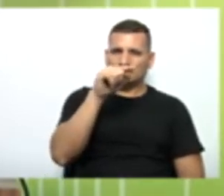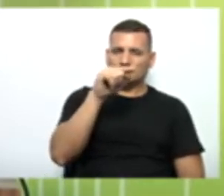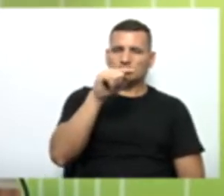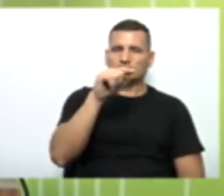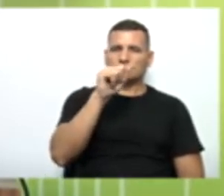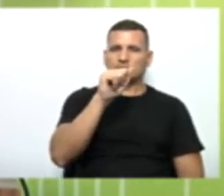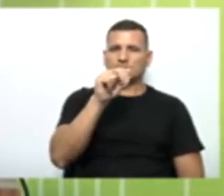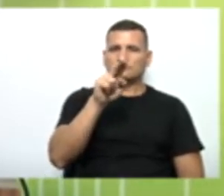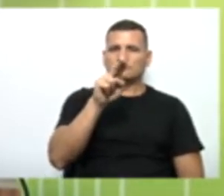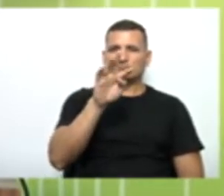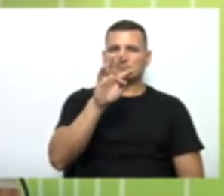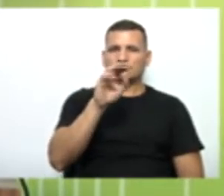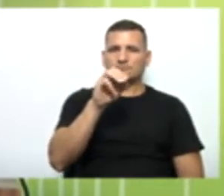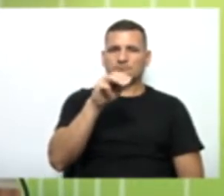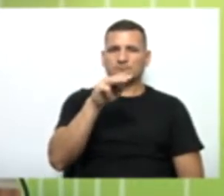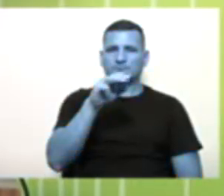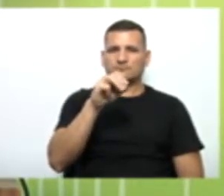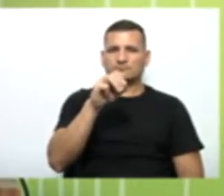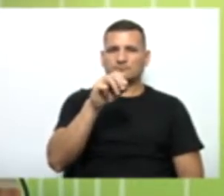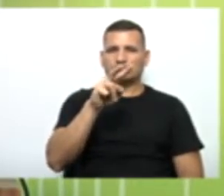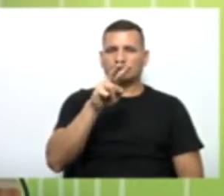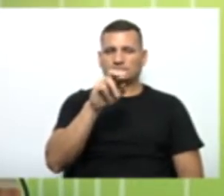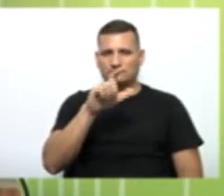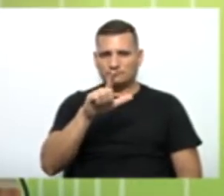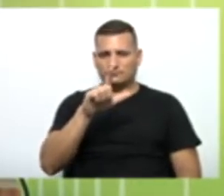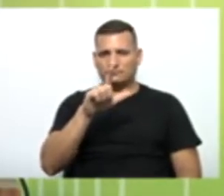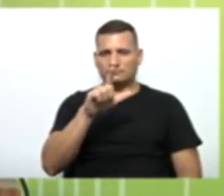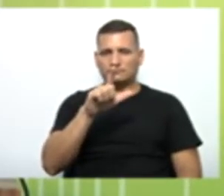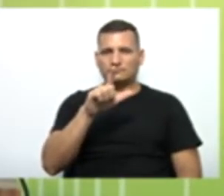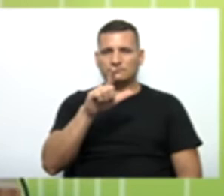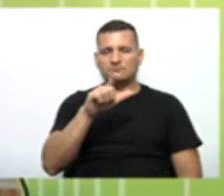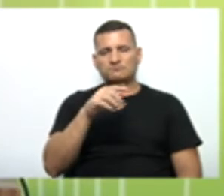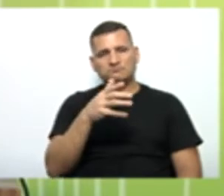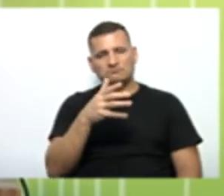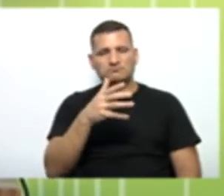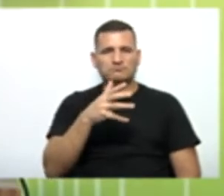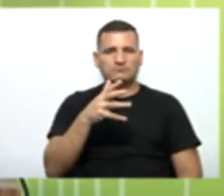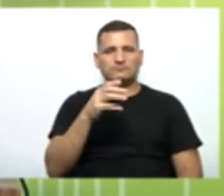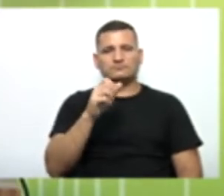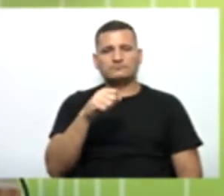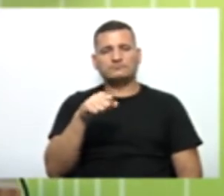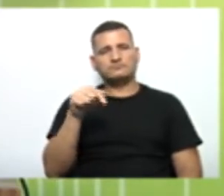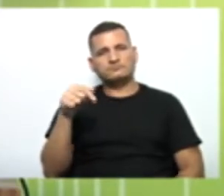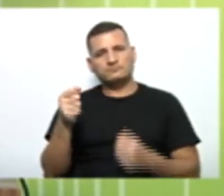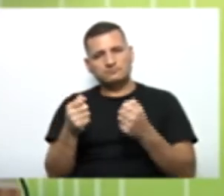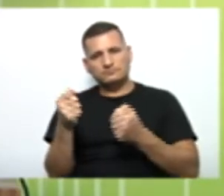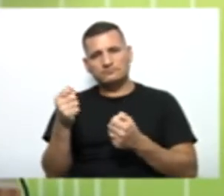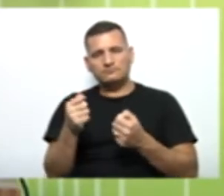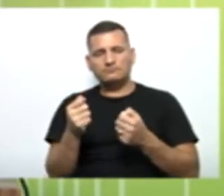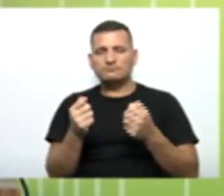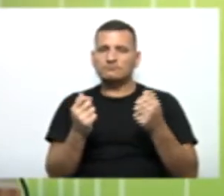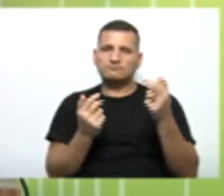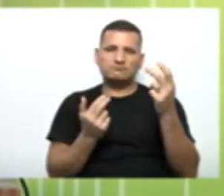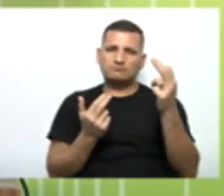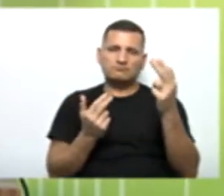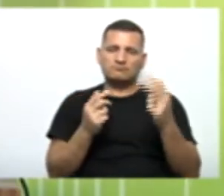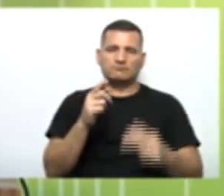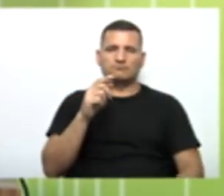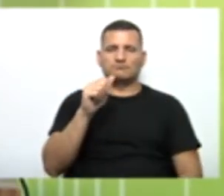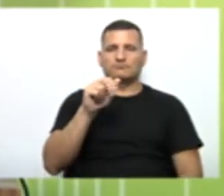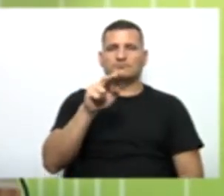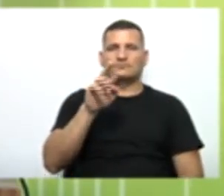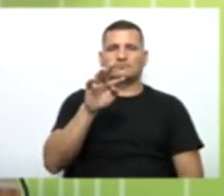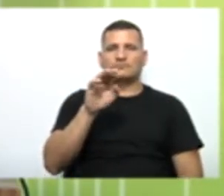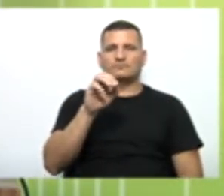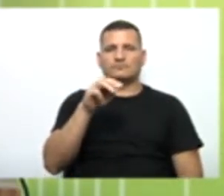aquele caso de uso maior. Aí você fala, poxa, um carro é um automóvel. É essa a ideia que você tem